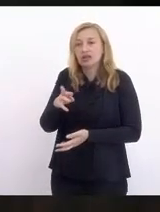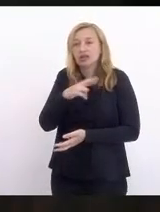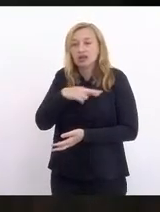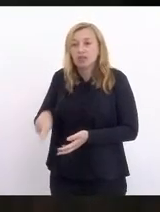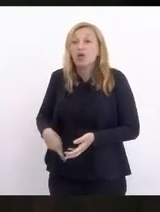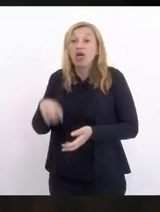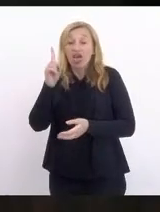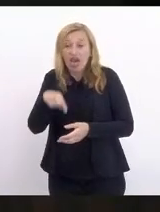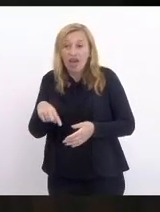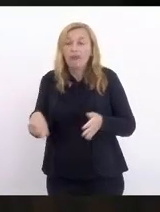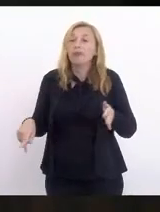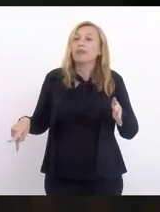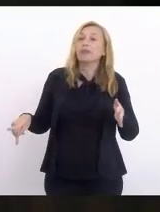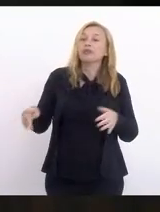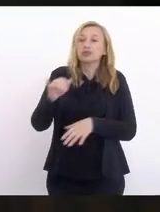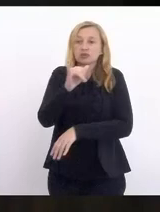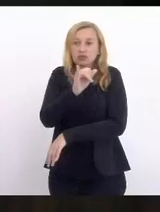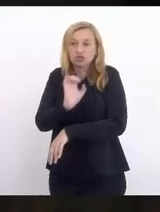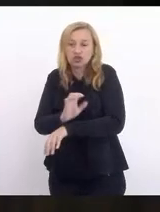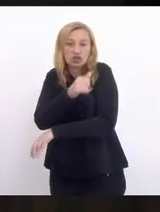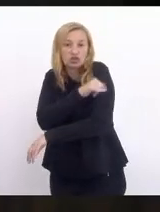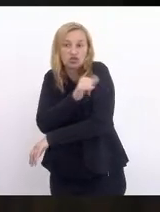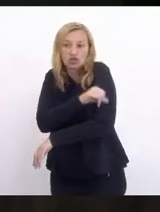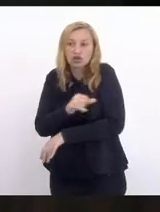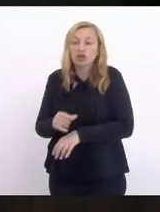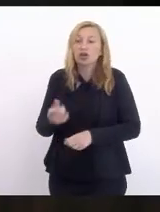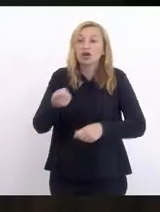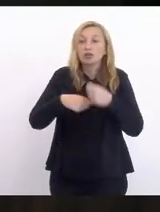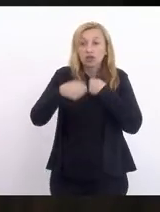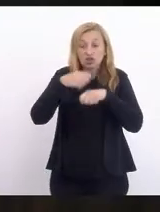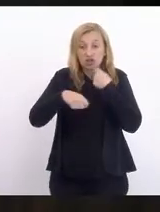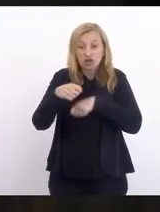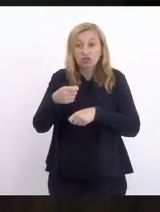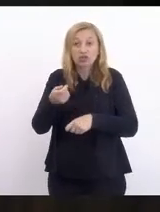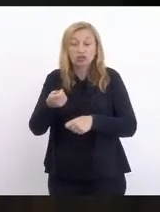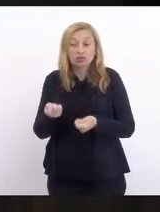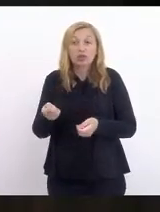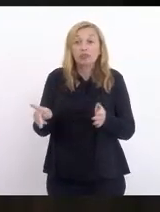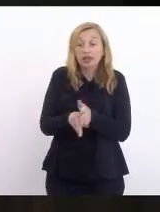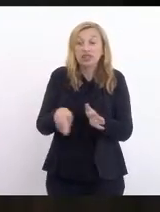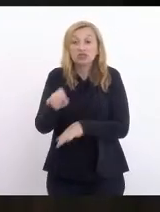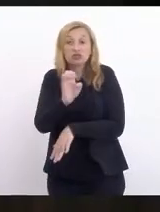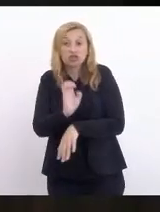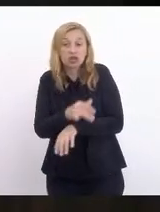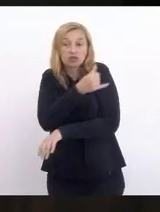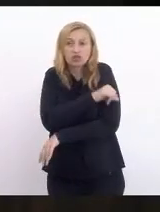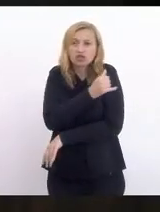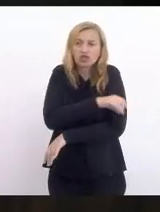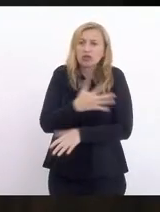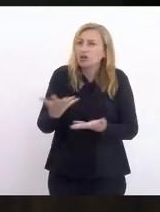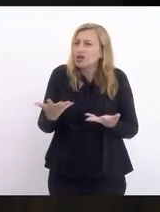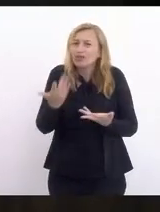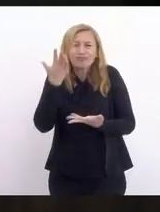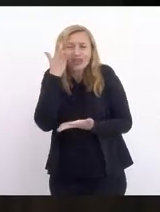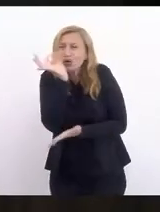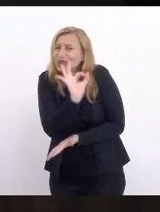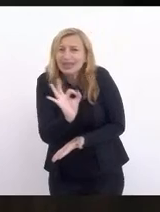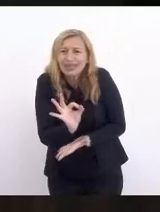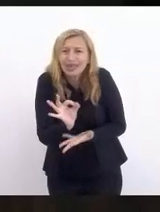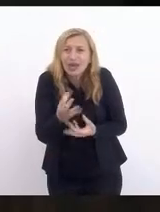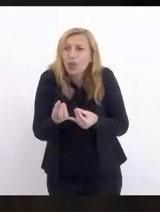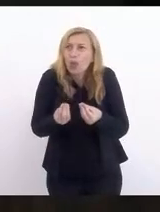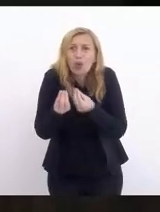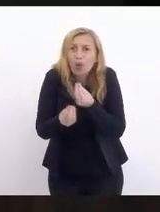Janeiro o ministro da infraestrutura do Estado do Rio de Janeiro nos da economia do Estado do Rio de Janeiro e não dá para entender